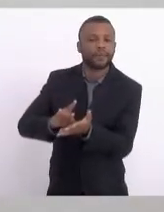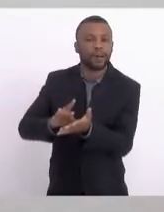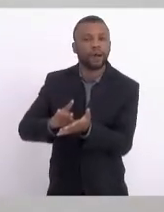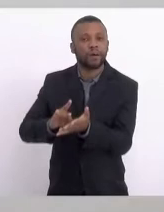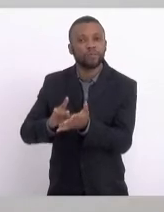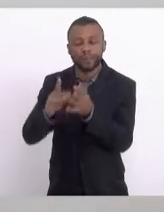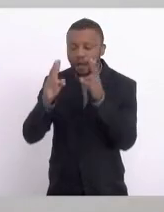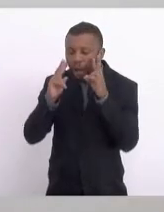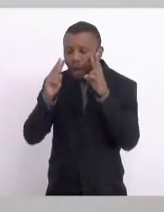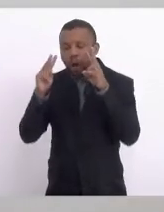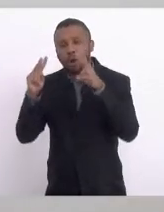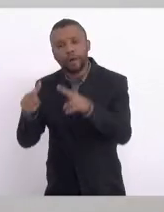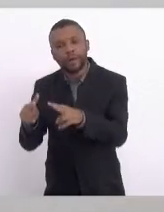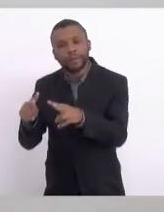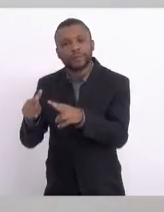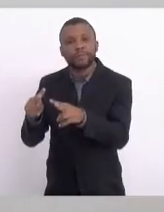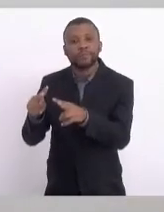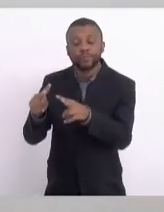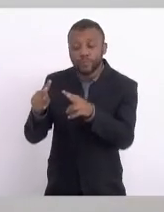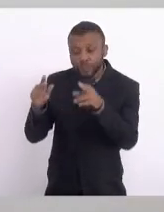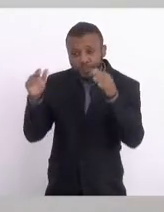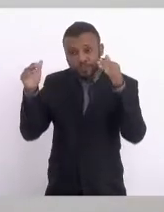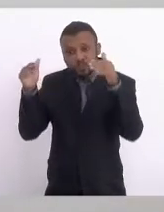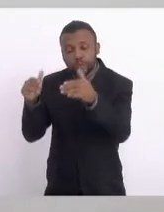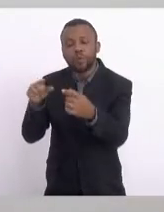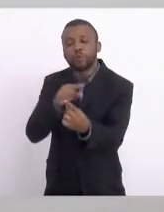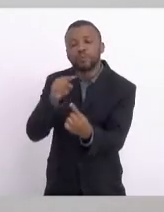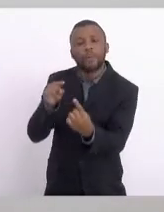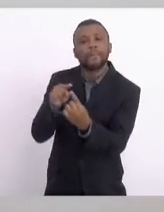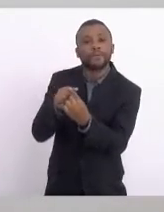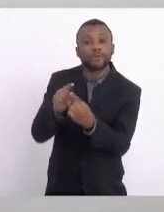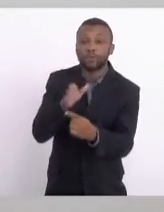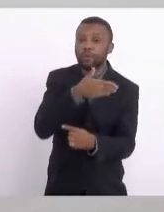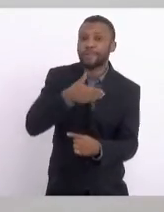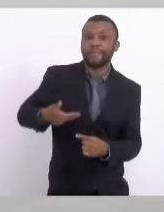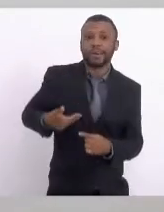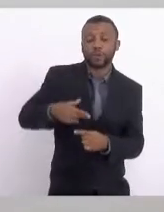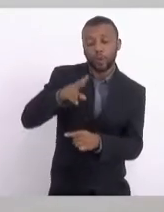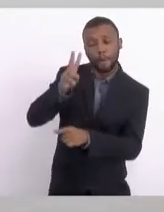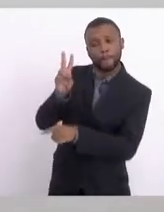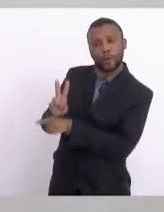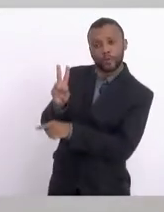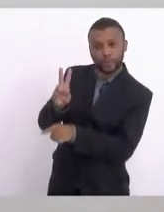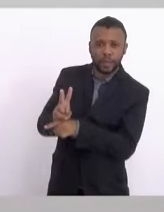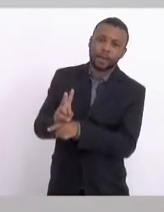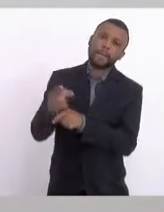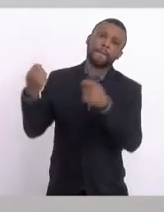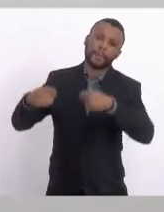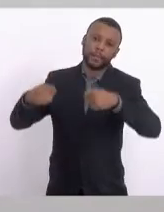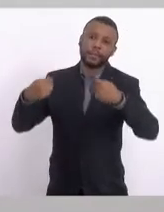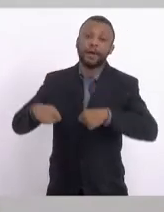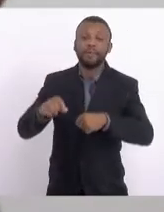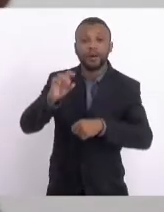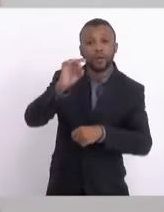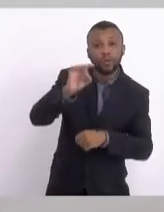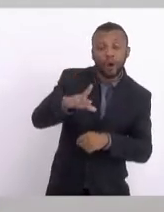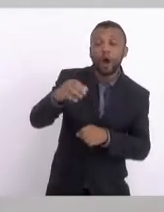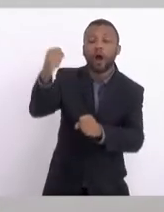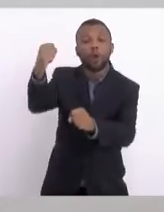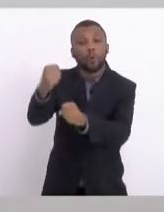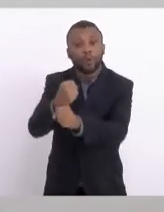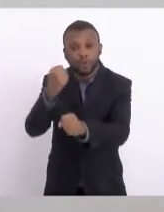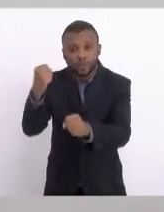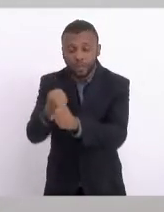era reconhecido e alvo de proteção. Ou seja, apenas os monumentos,